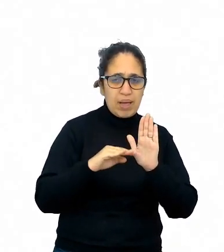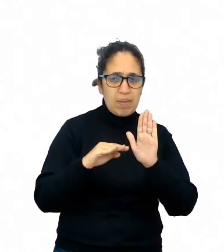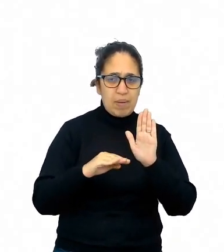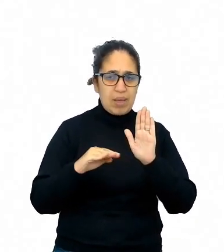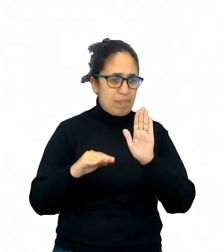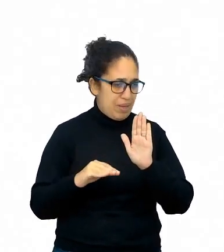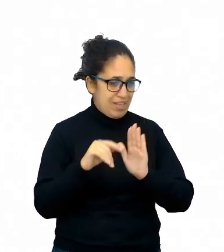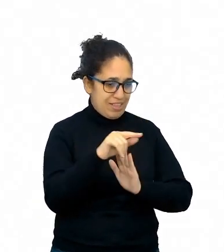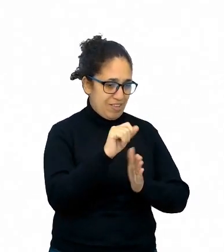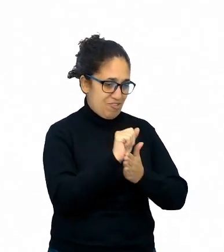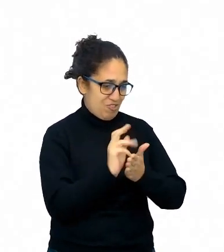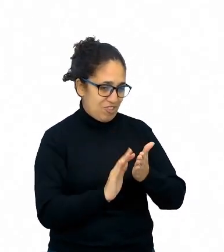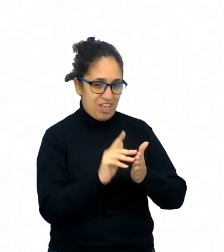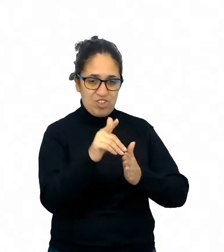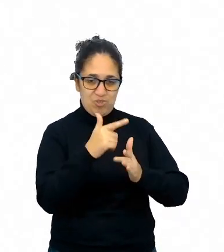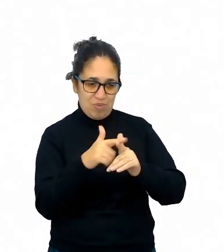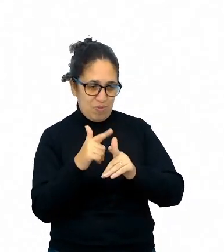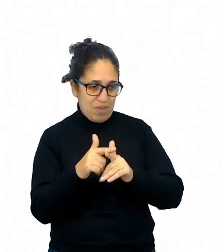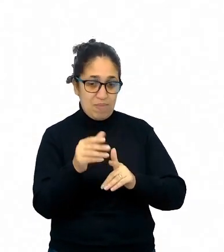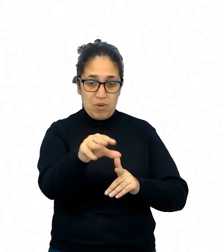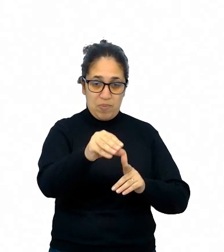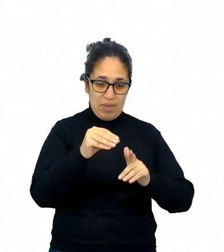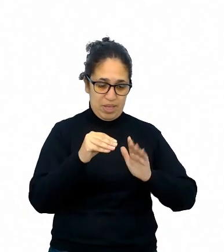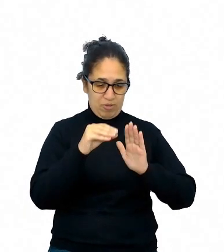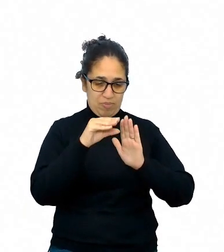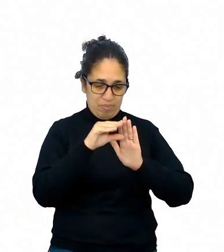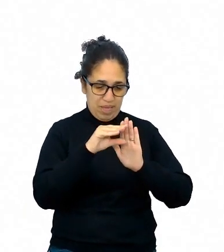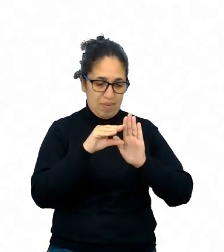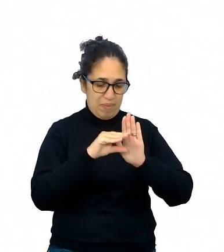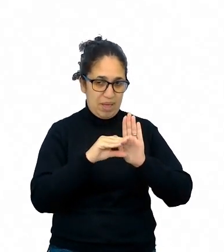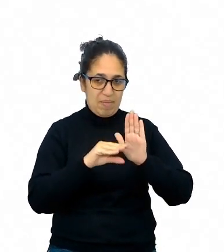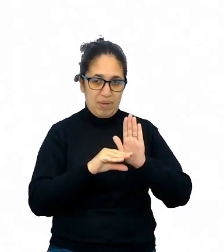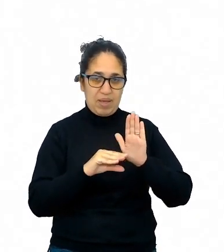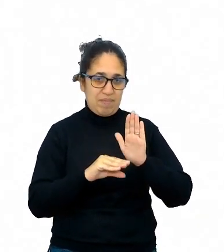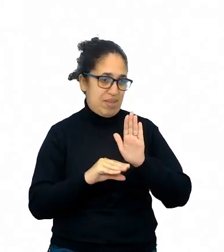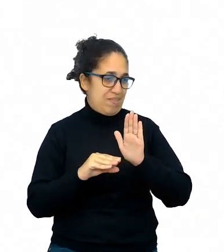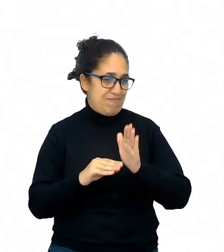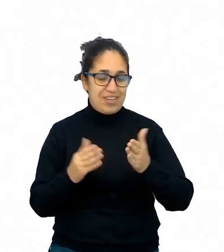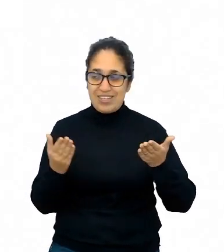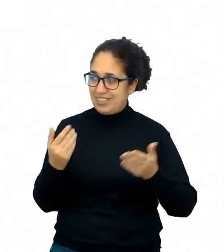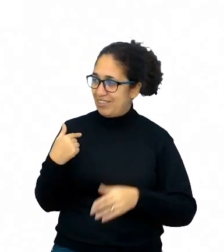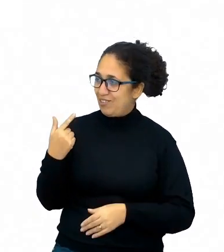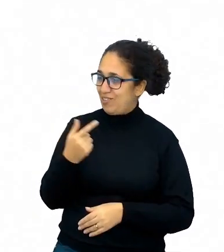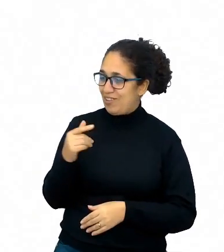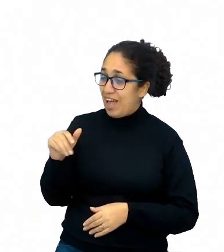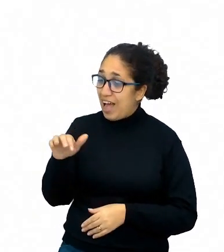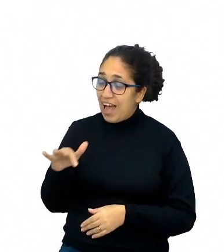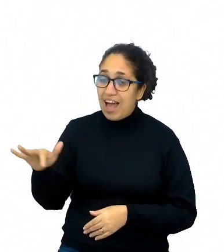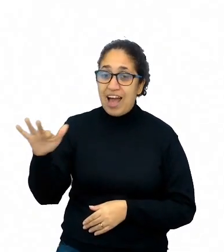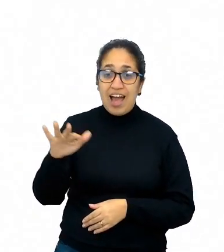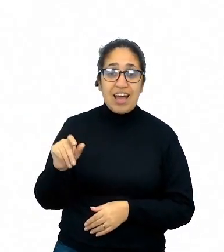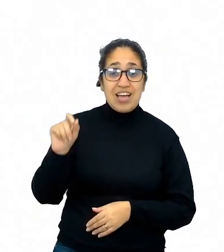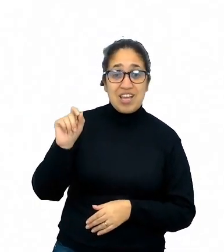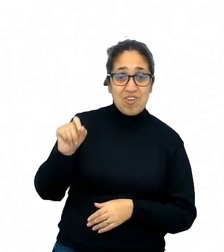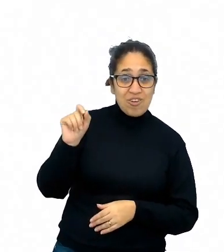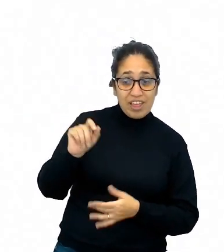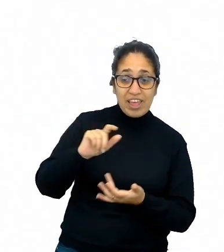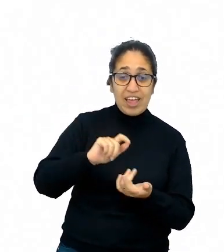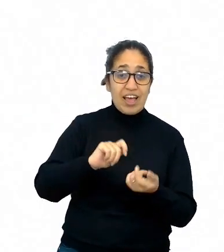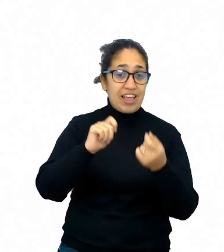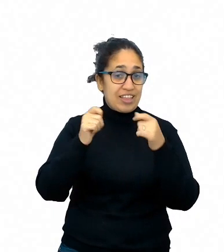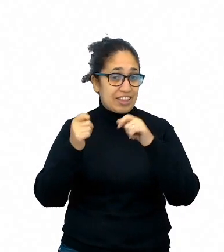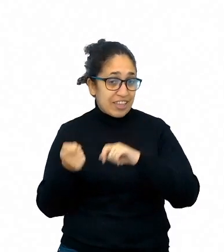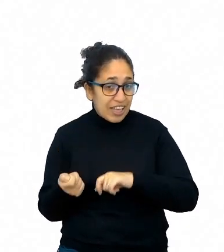né, daquela atividade. Pensando, né, que aqui na nossa área a gente pode adaptar para as atividades, né,